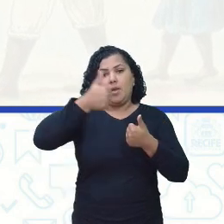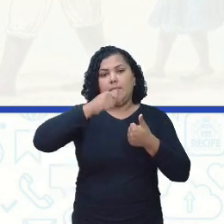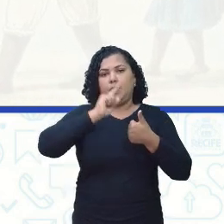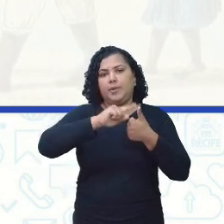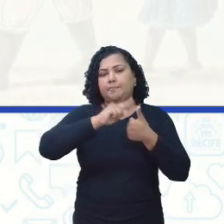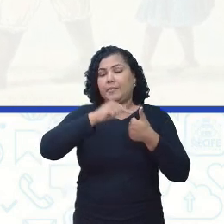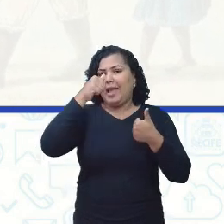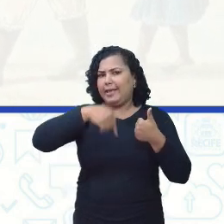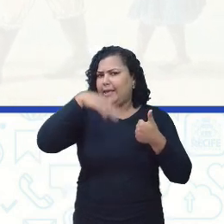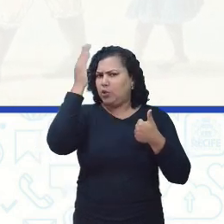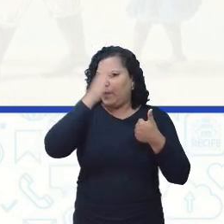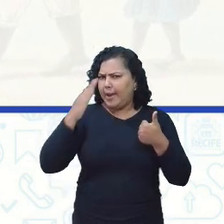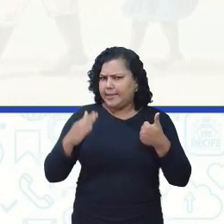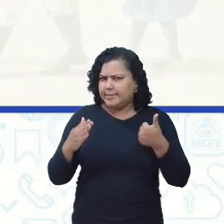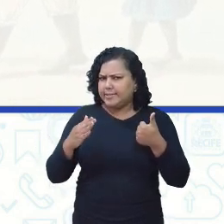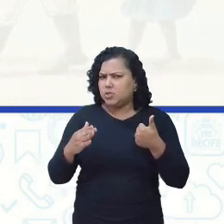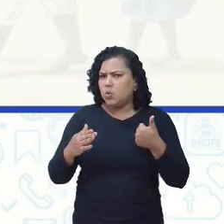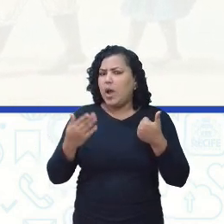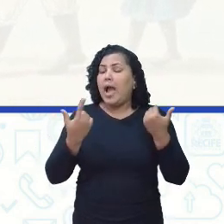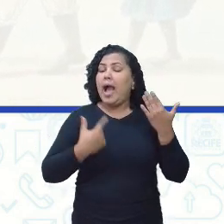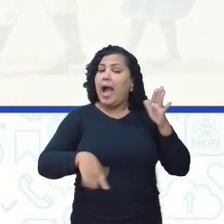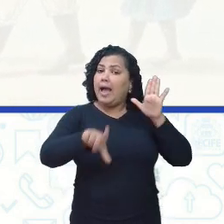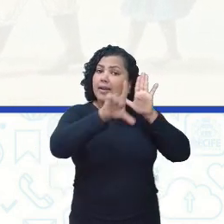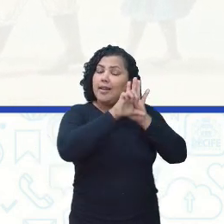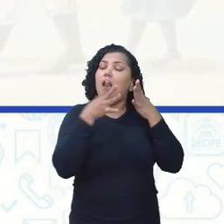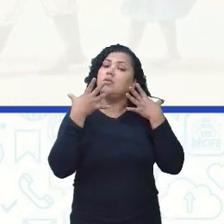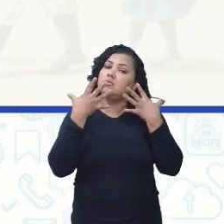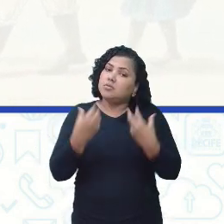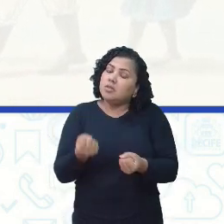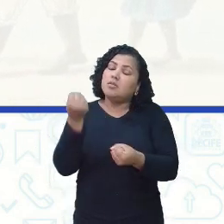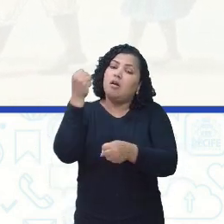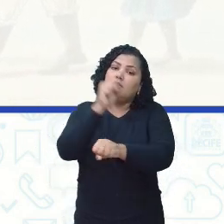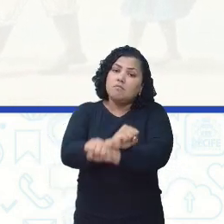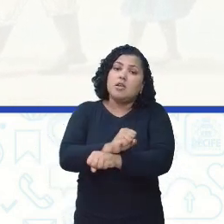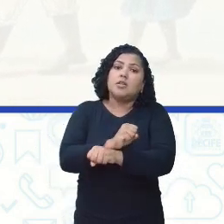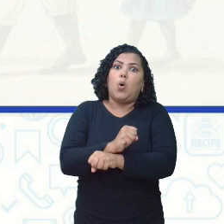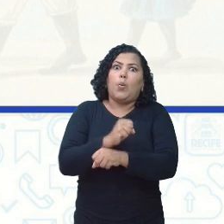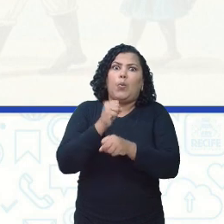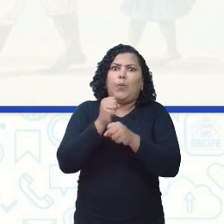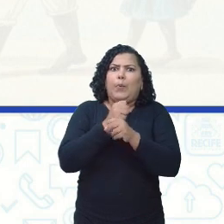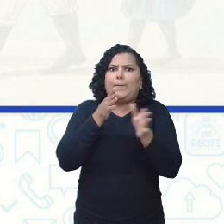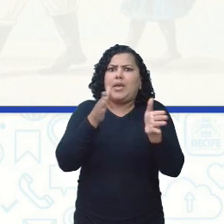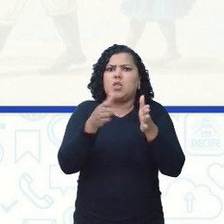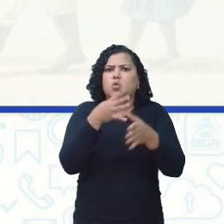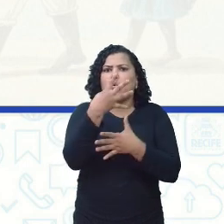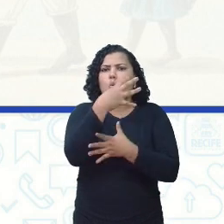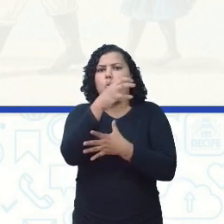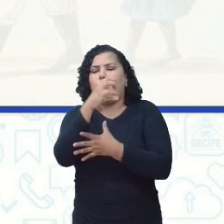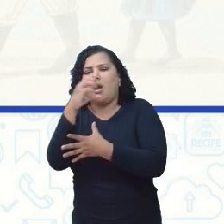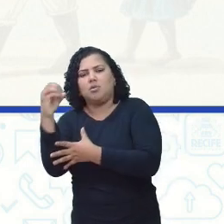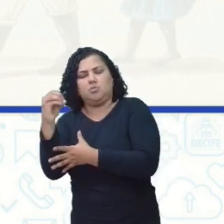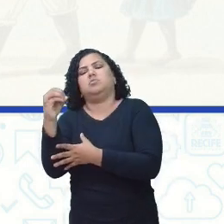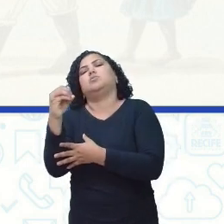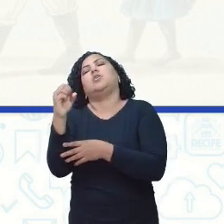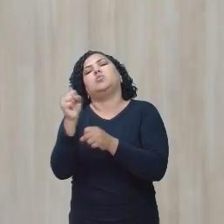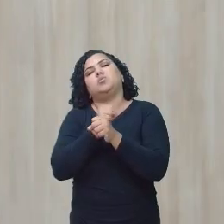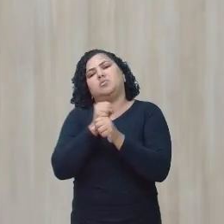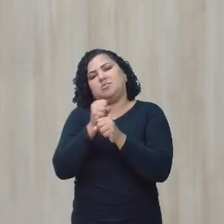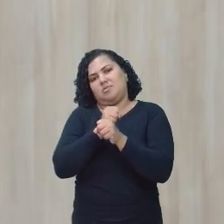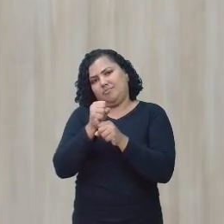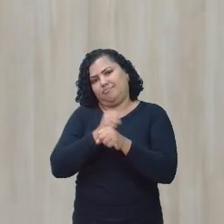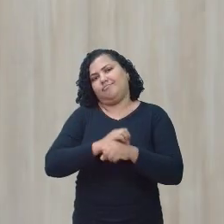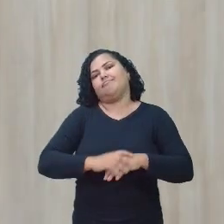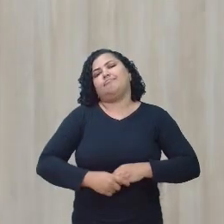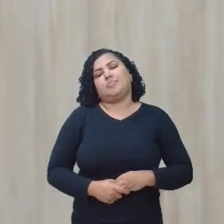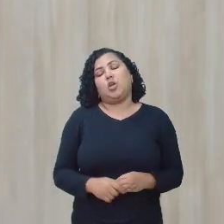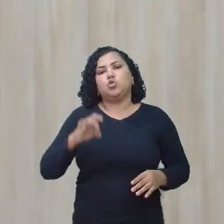Brasil foi praticada legalmente por quase 400 anos, considerando que a escravidão só foi proibida no Brasil em